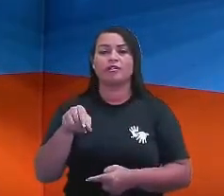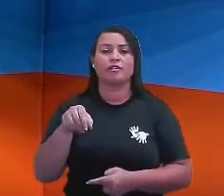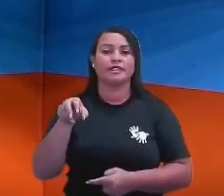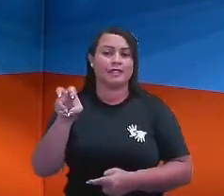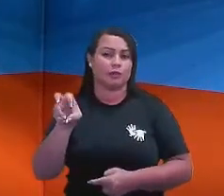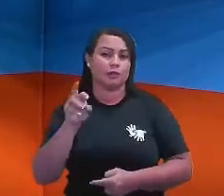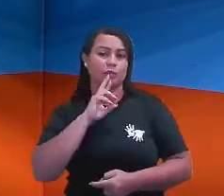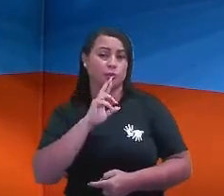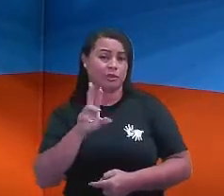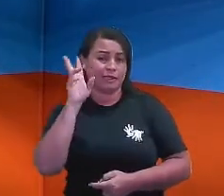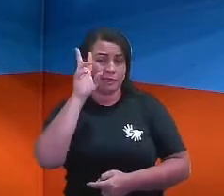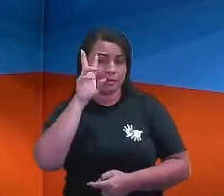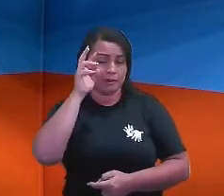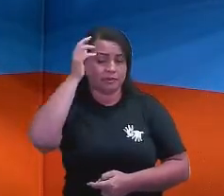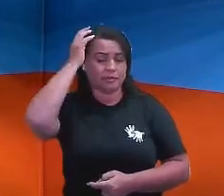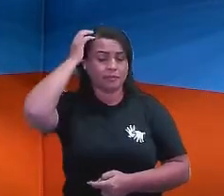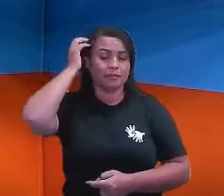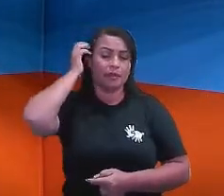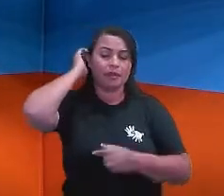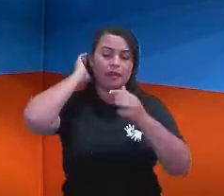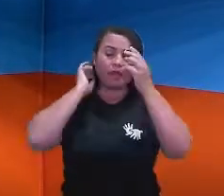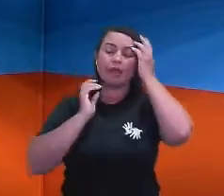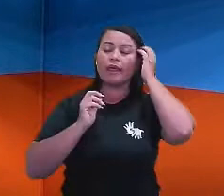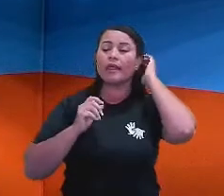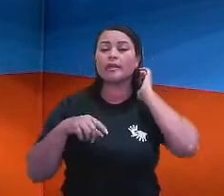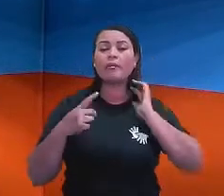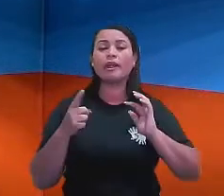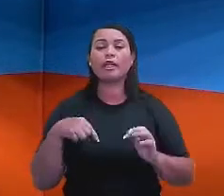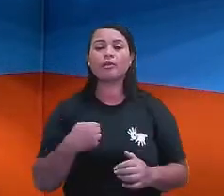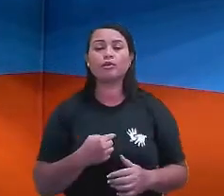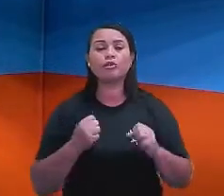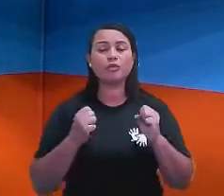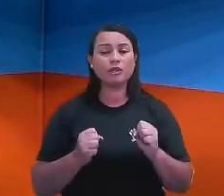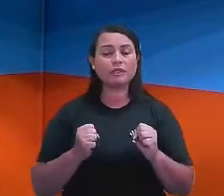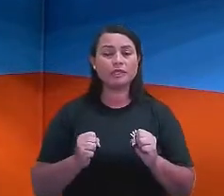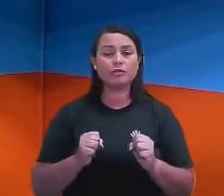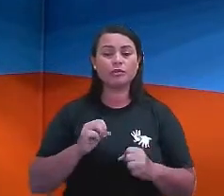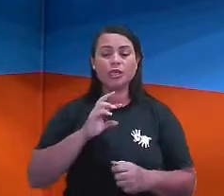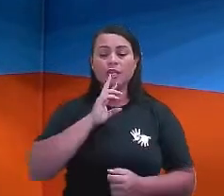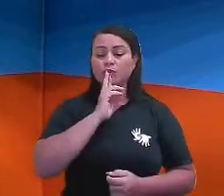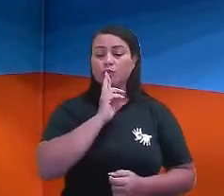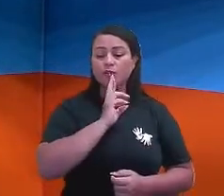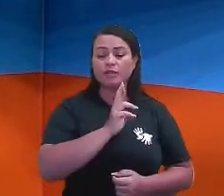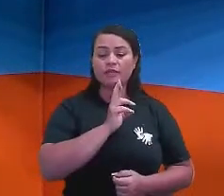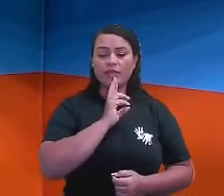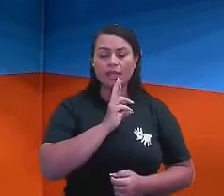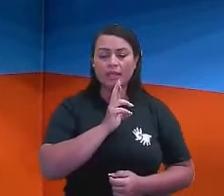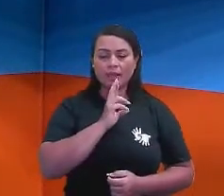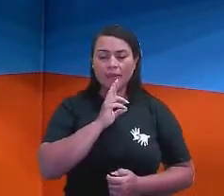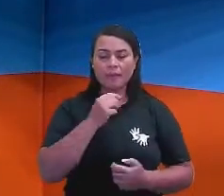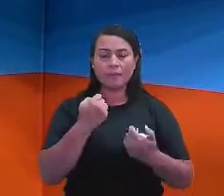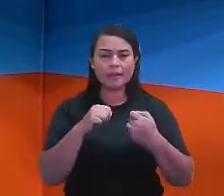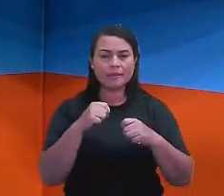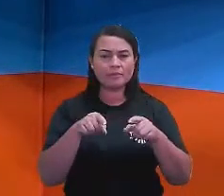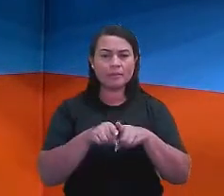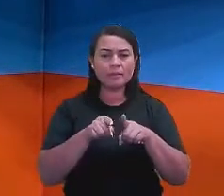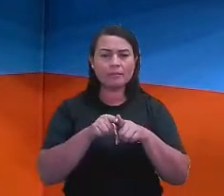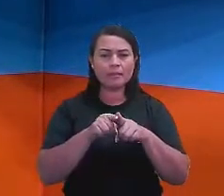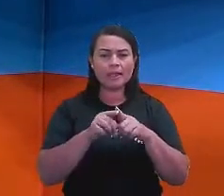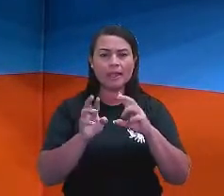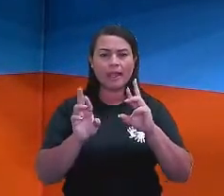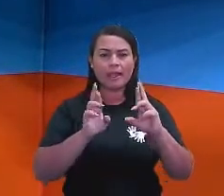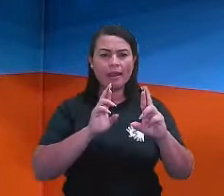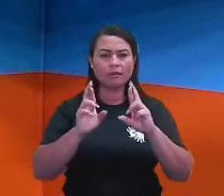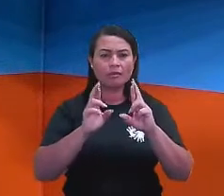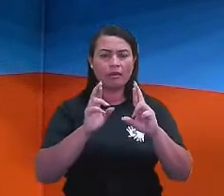0,5. Lembram tudo isso, né? Então, para que a gente possa agora resolver, né, a gente vai trazer aí essa